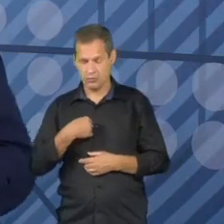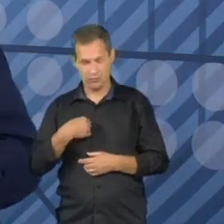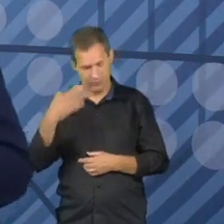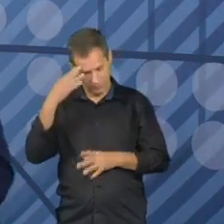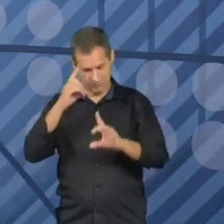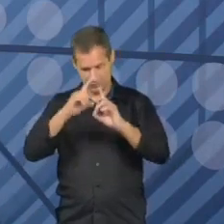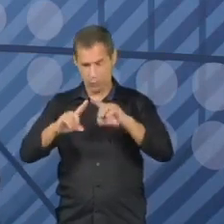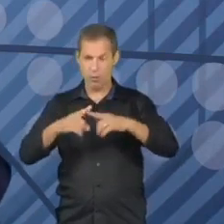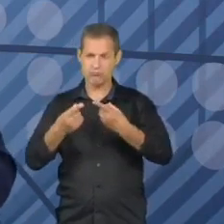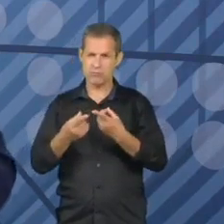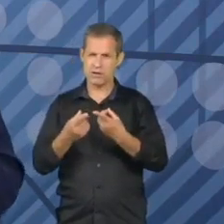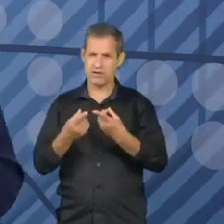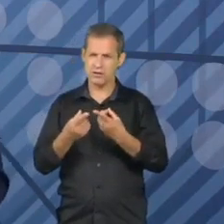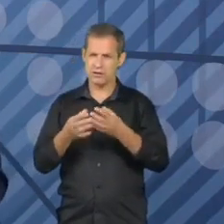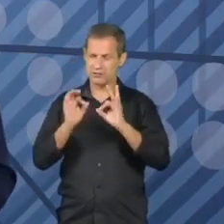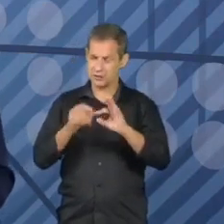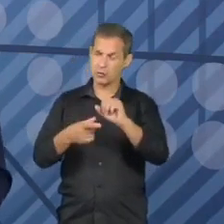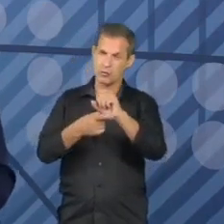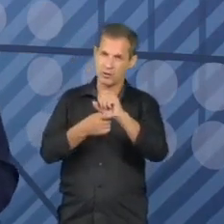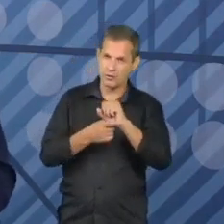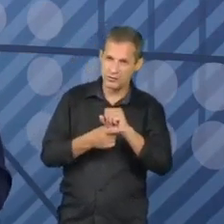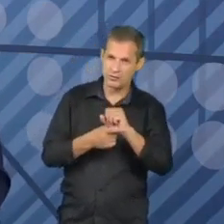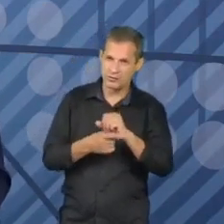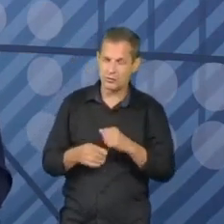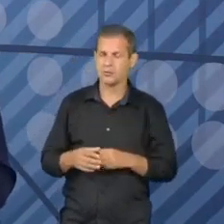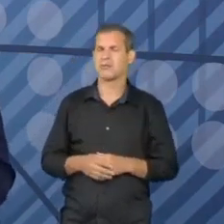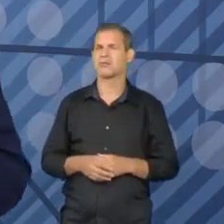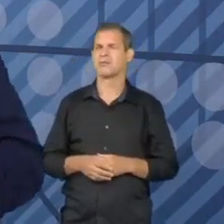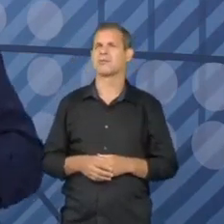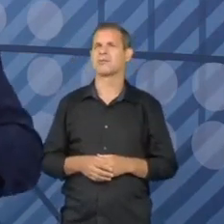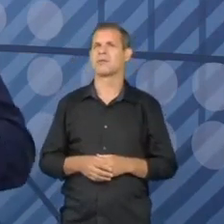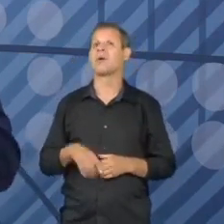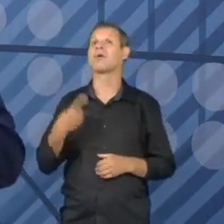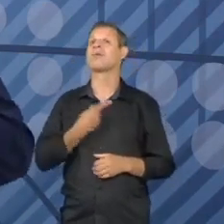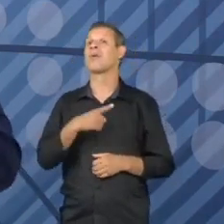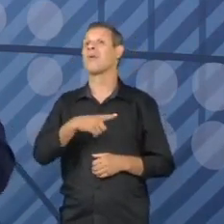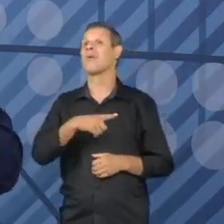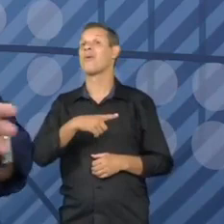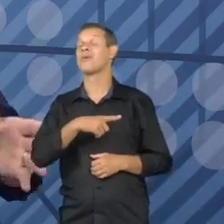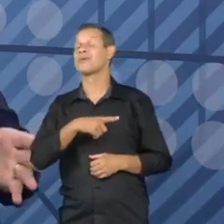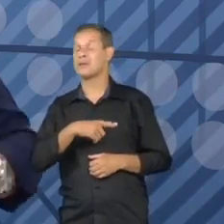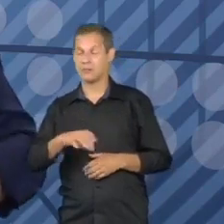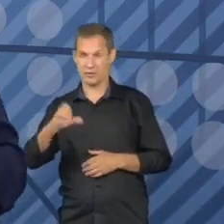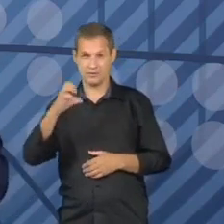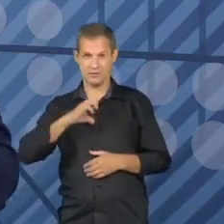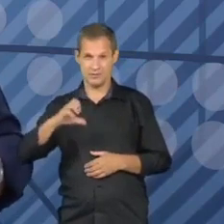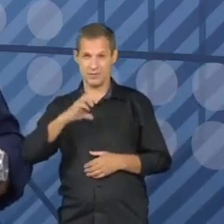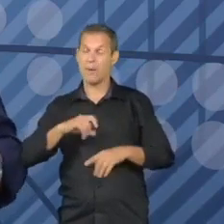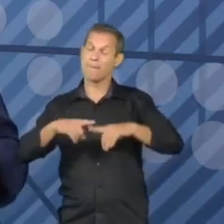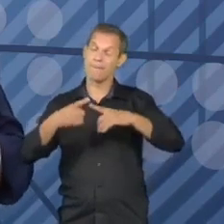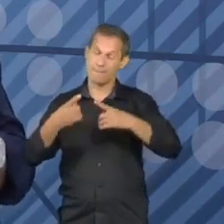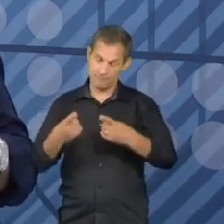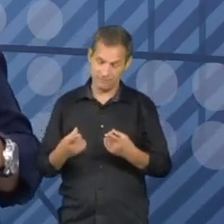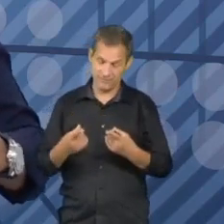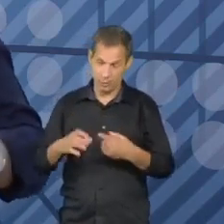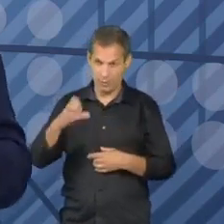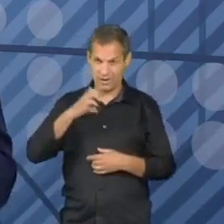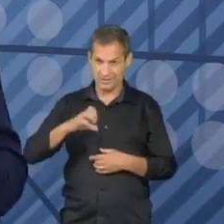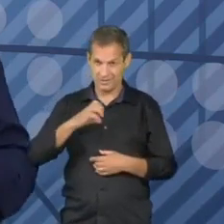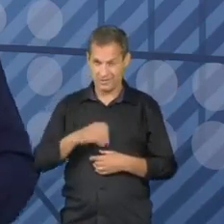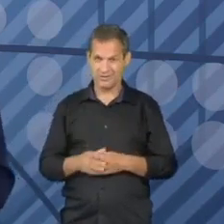dados mais apurados, já são dados mais minuciosos quando a gente pensa em estatística, já é uma